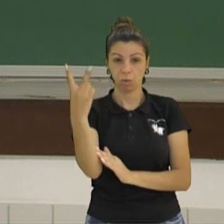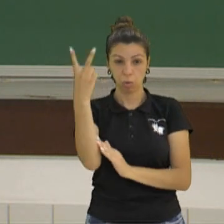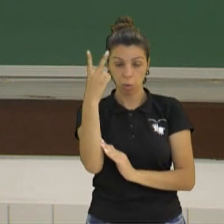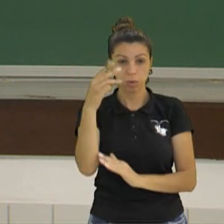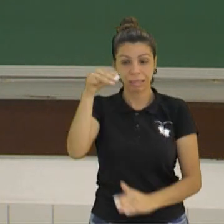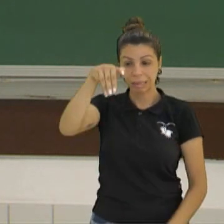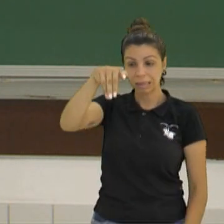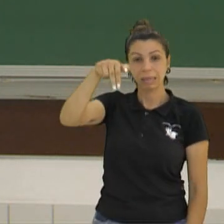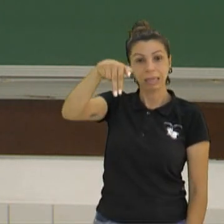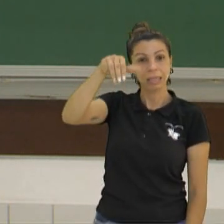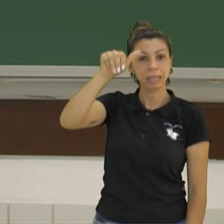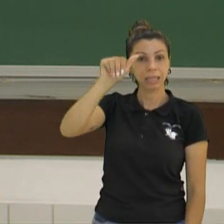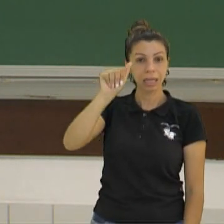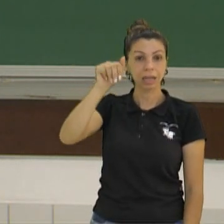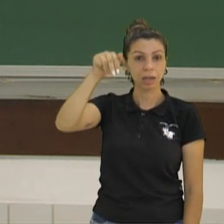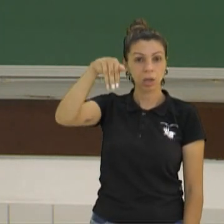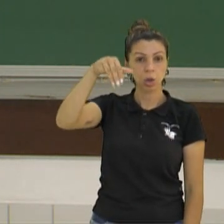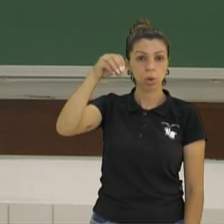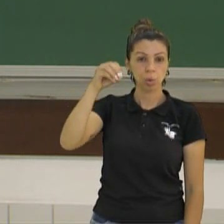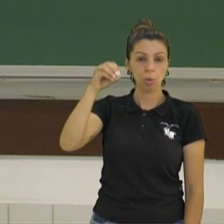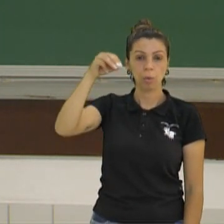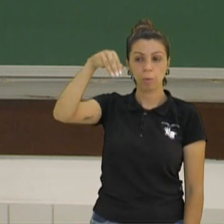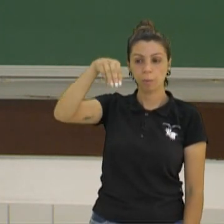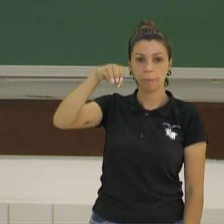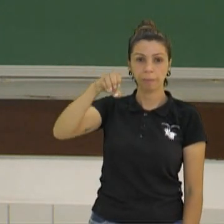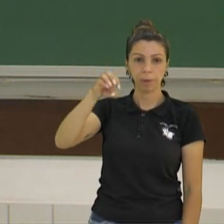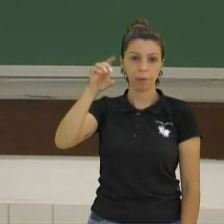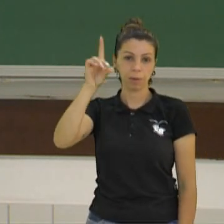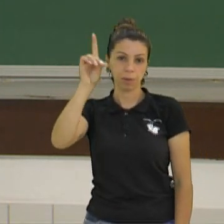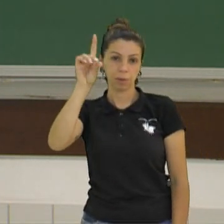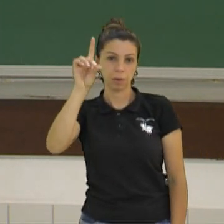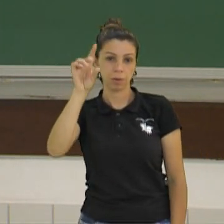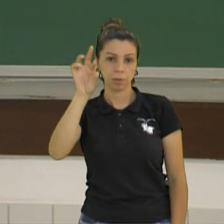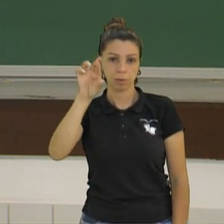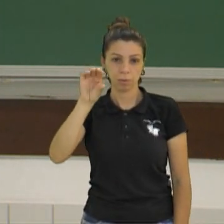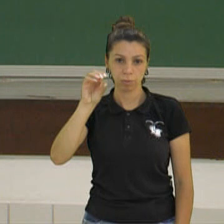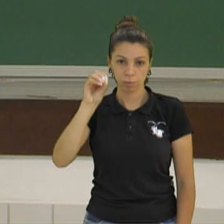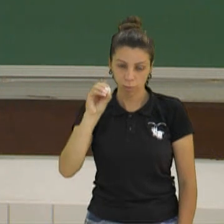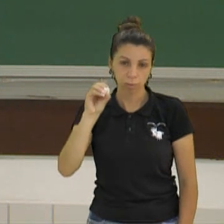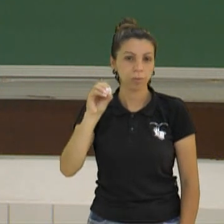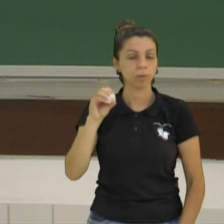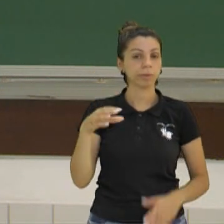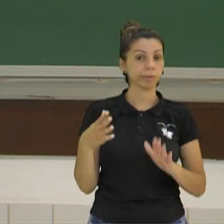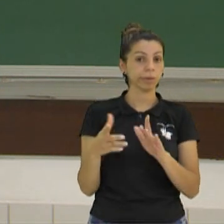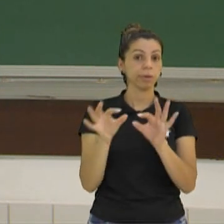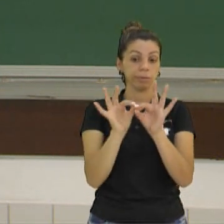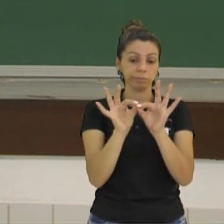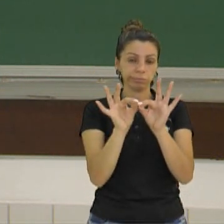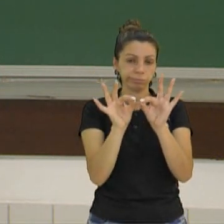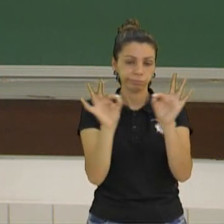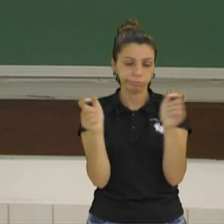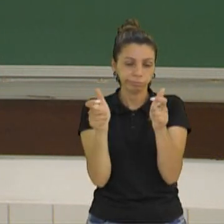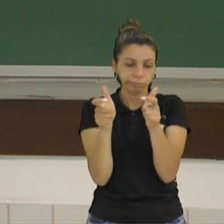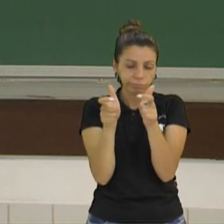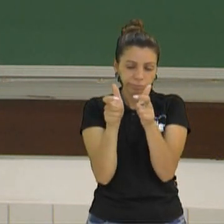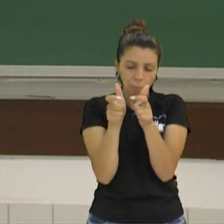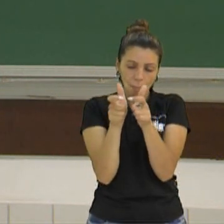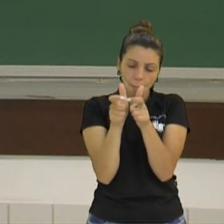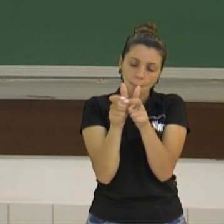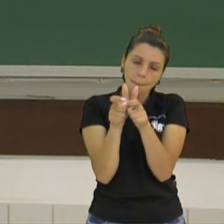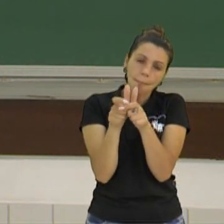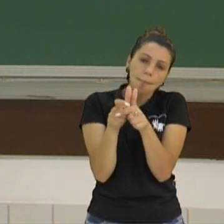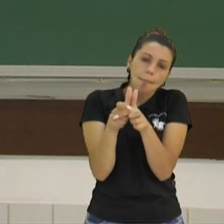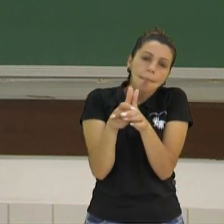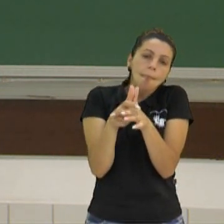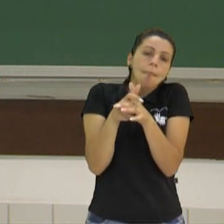e essa medida é 10 a menos 9 vezes 1 metro. É uma medida muito pequena